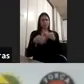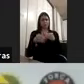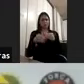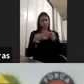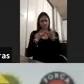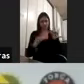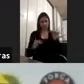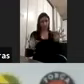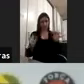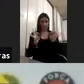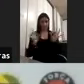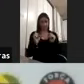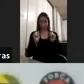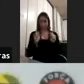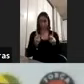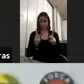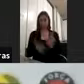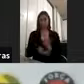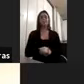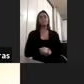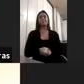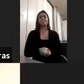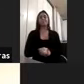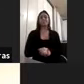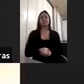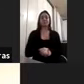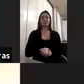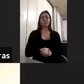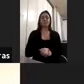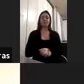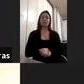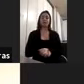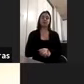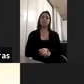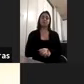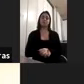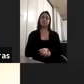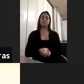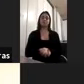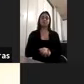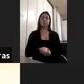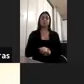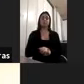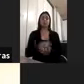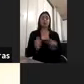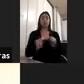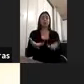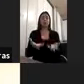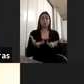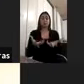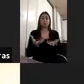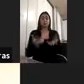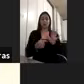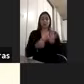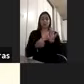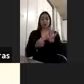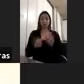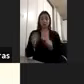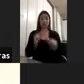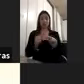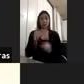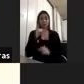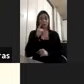eu. Eu só gostaria de colocar aqui, como diz o ditado, uma pulguinha atrás da orelha daquele trabalhador